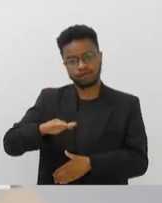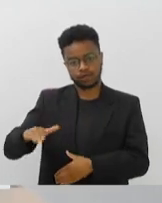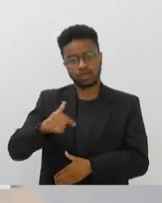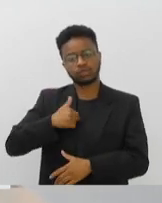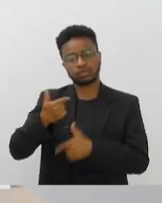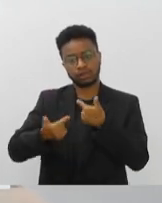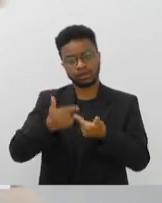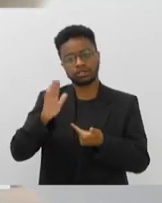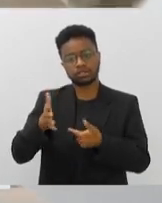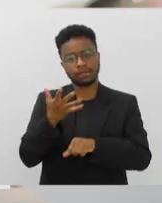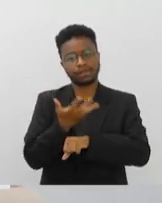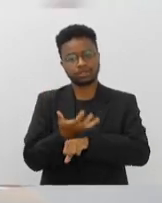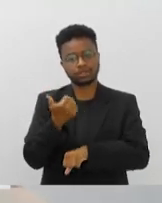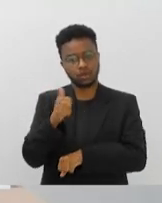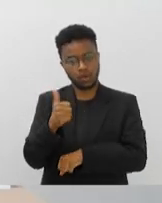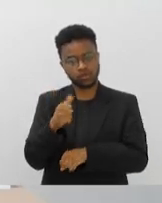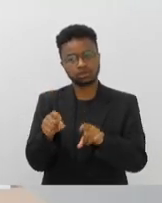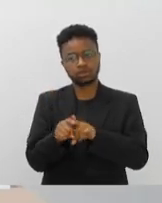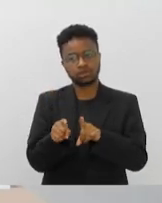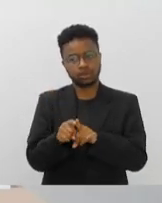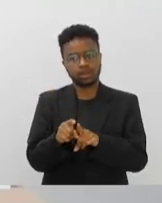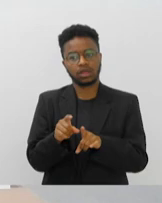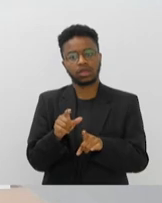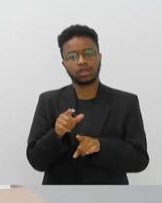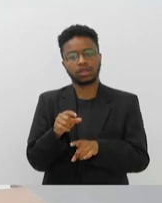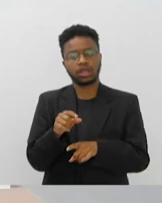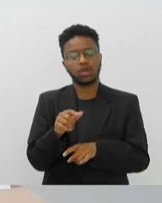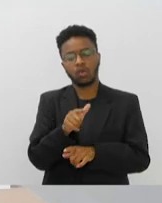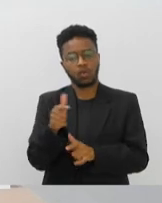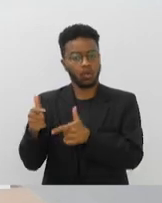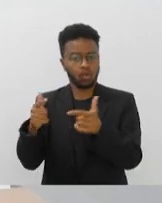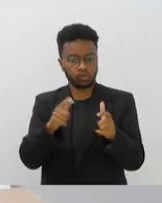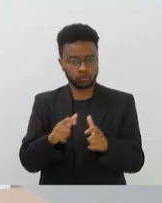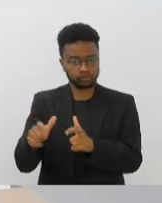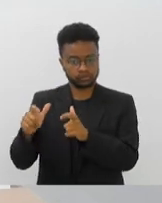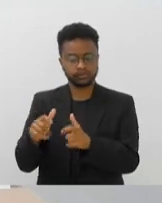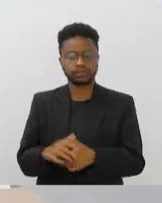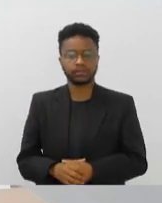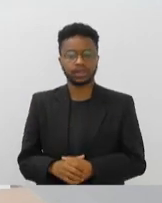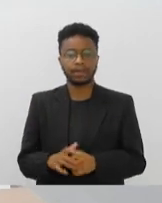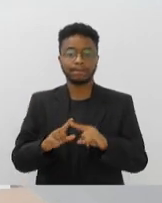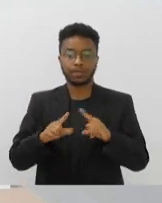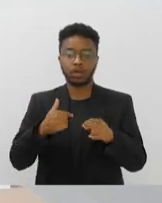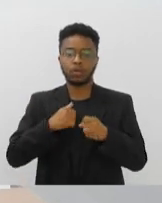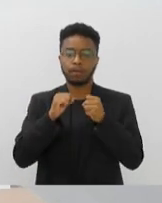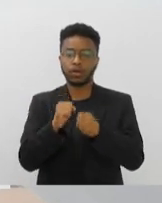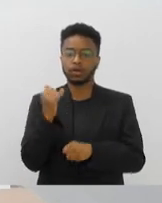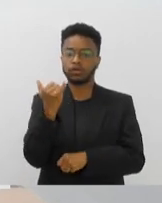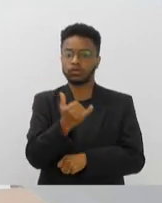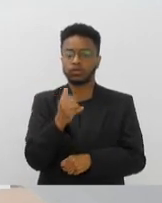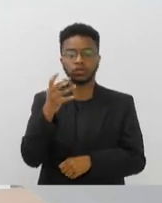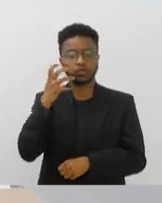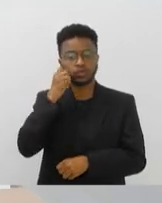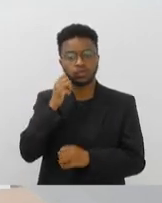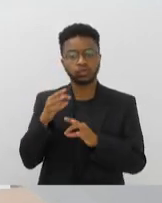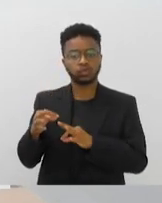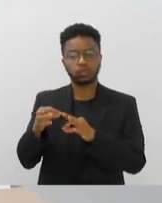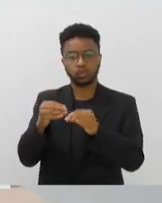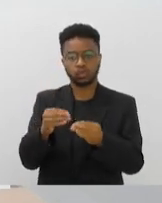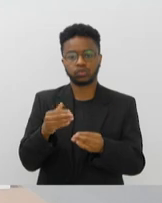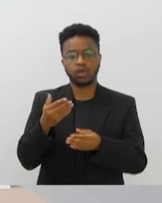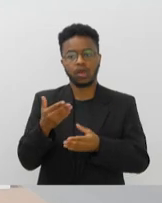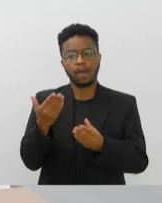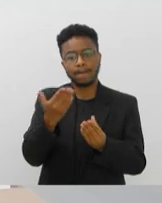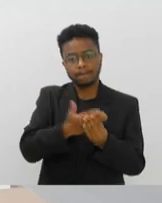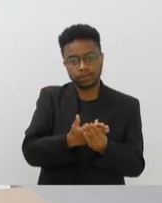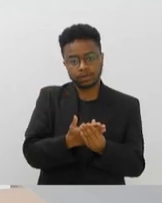Infância da praça 11 em três hios e Vas de família infância Juventude posso te assegurar que as adoções todos os processos eram atendidos